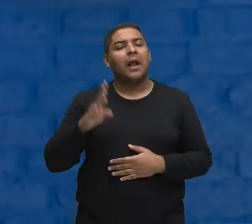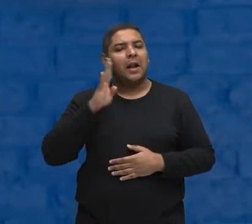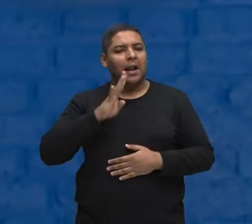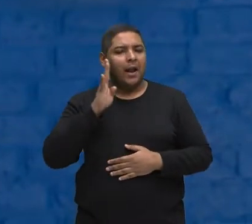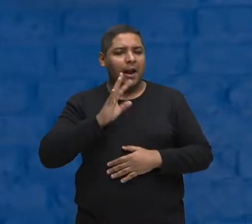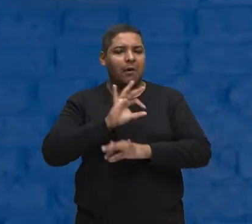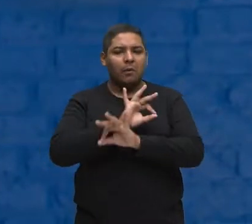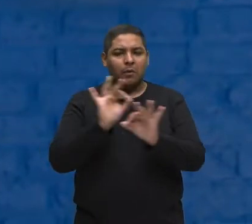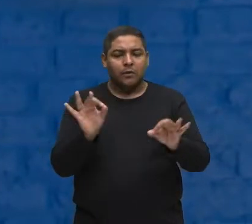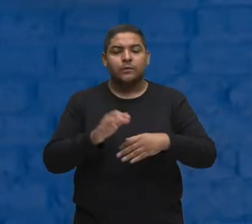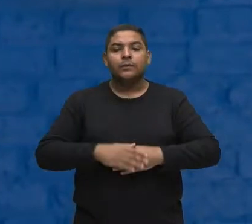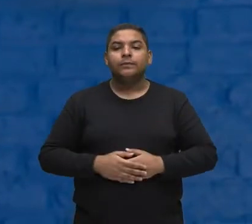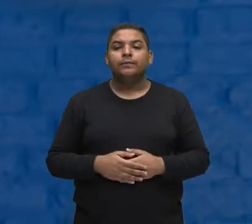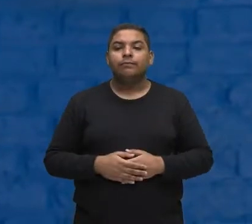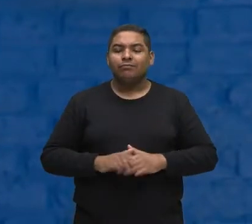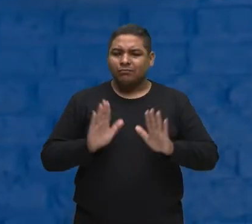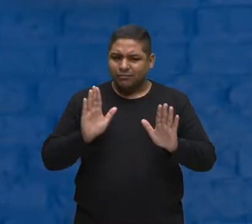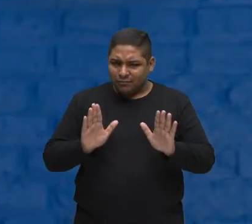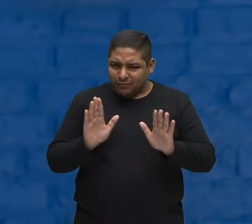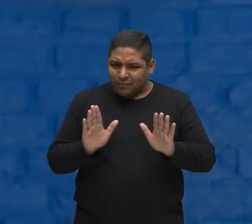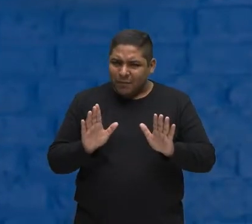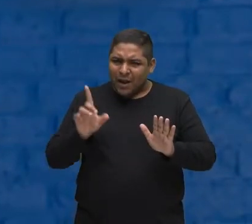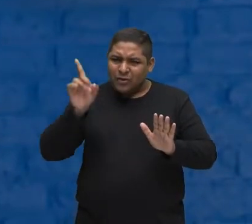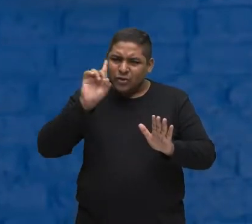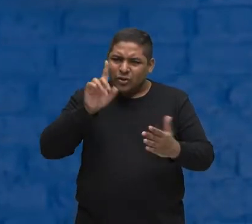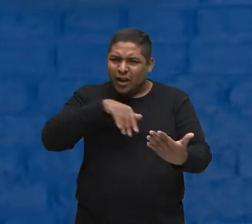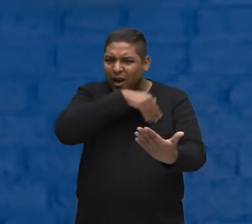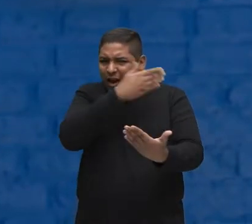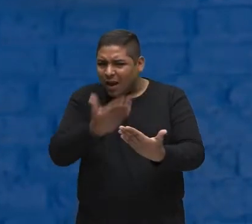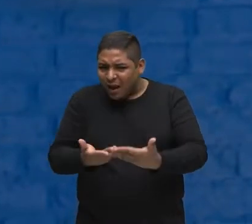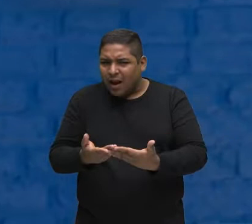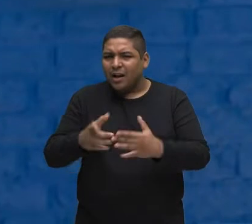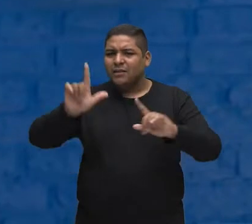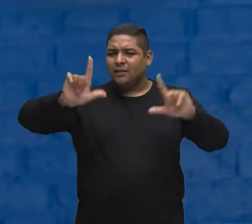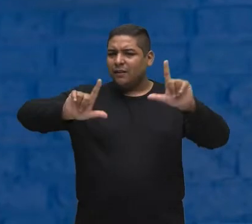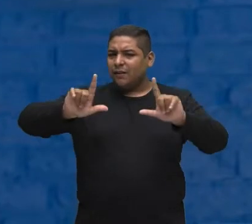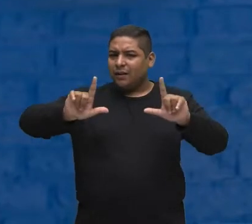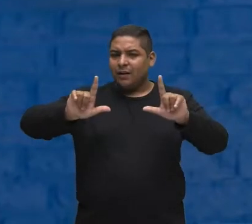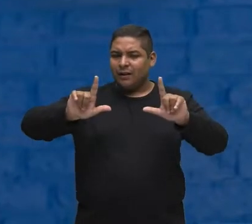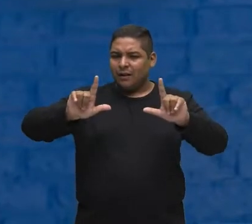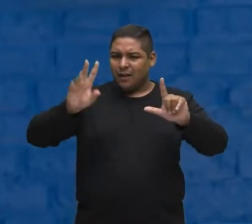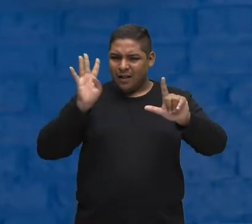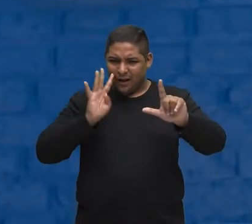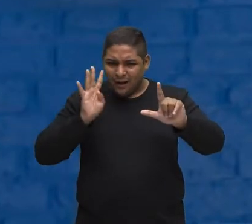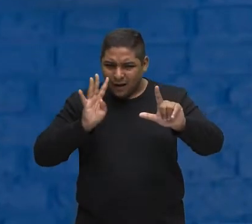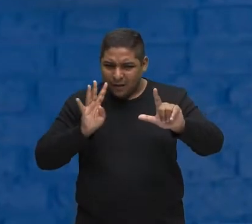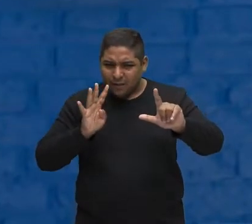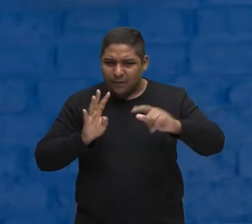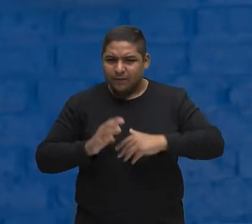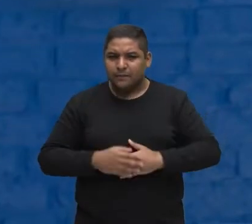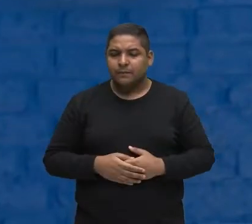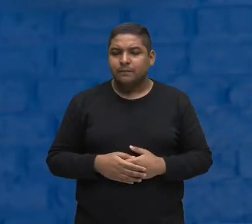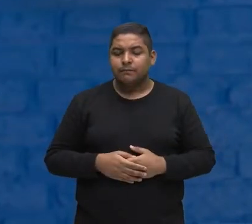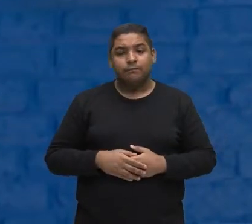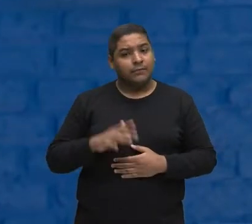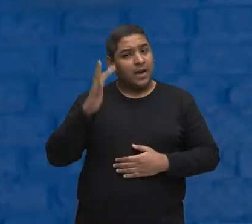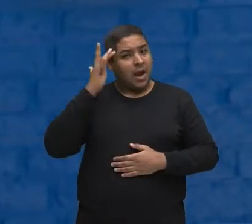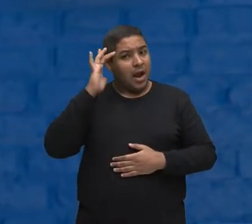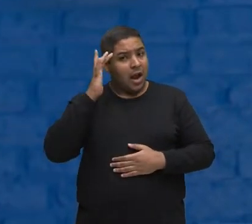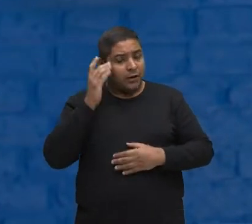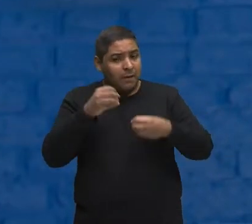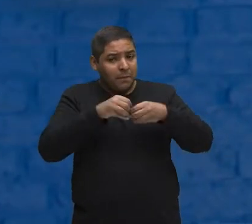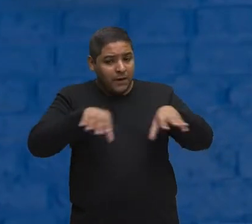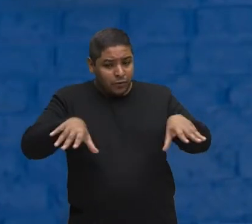TV. Mas e aí, ficar assistindo a TV o dia todo é bacana? Será que não vai prejudicar o